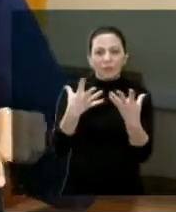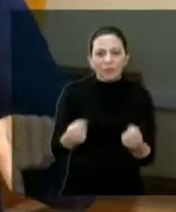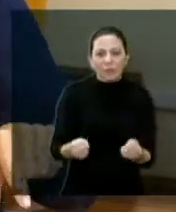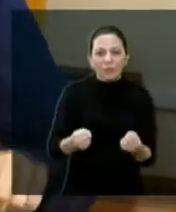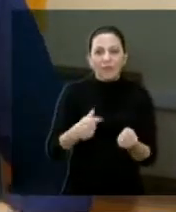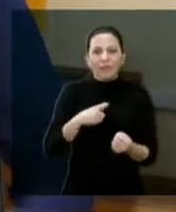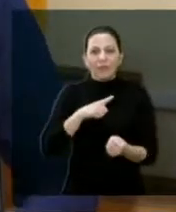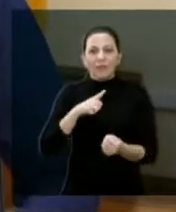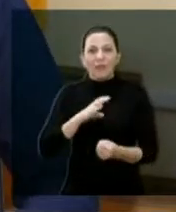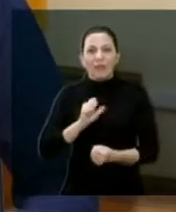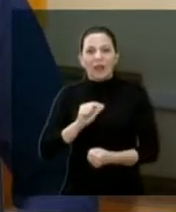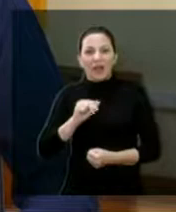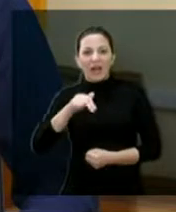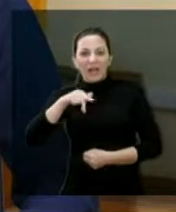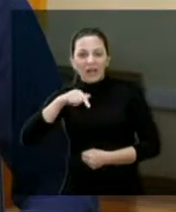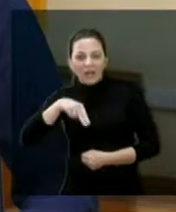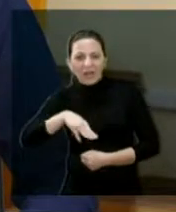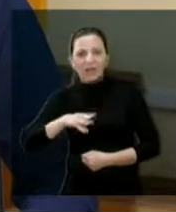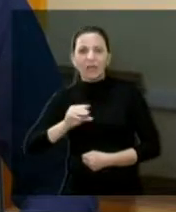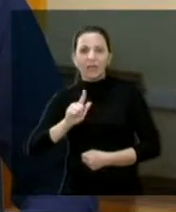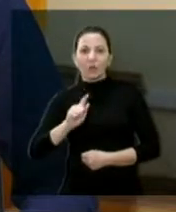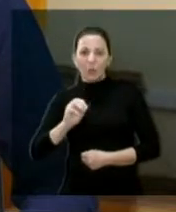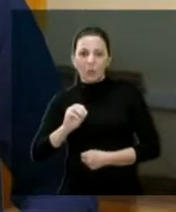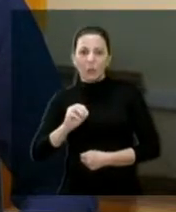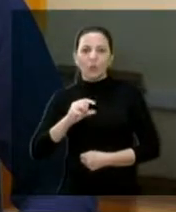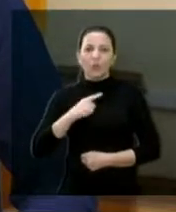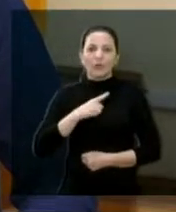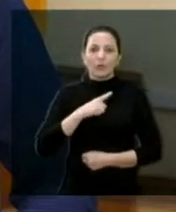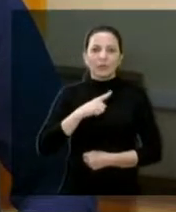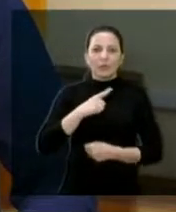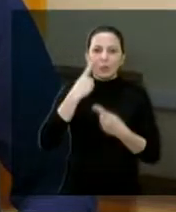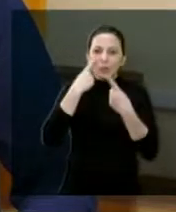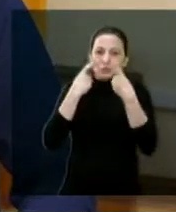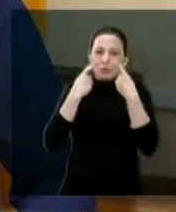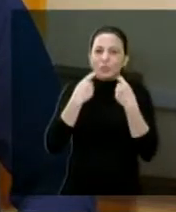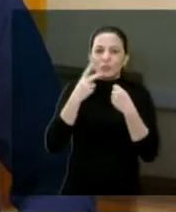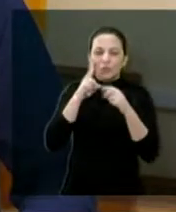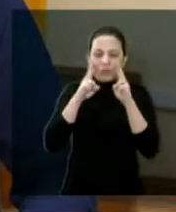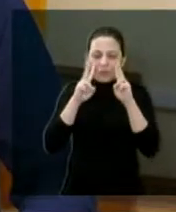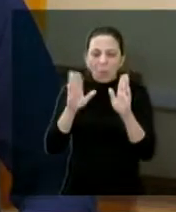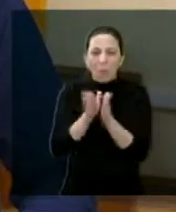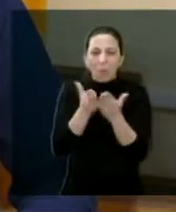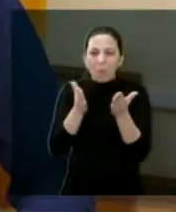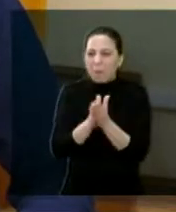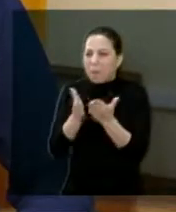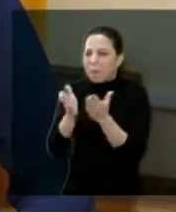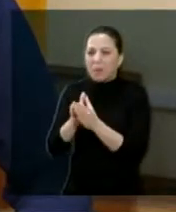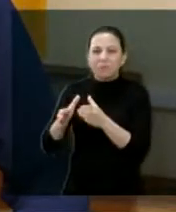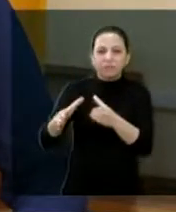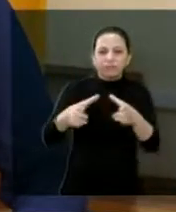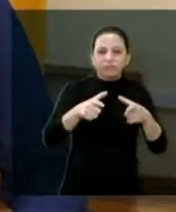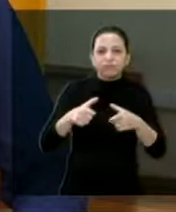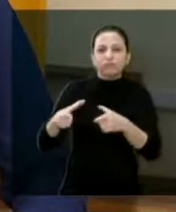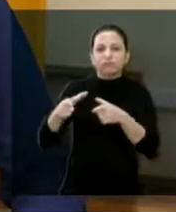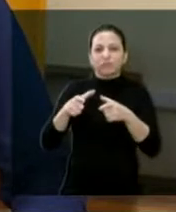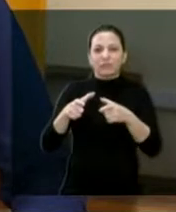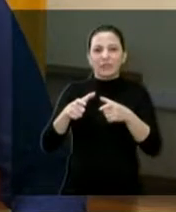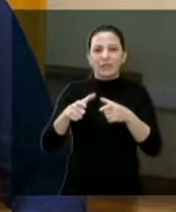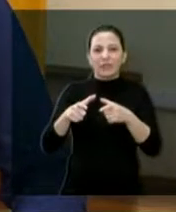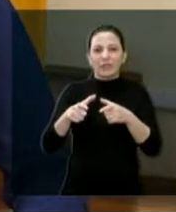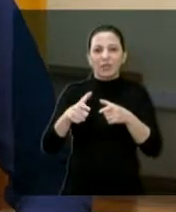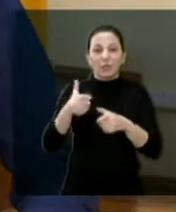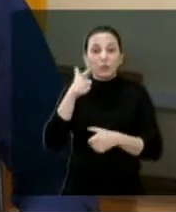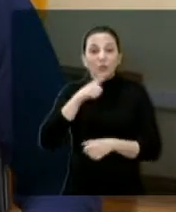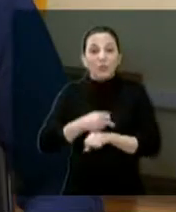calangos, como se fosse carrinho. Ele fez a reportagem e terminou chorando da pobreza que ele viu lá. Ele ganhou um prêmio na Alemanha